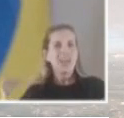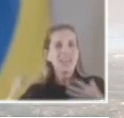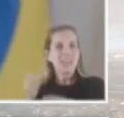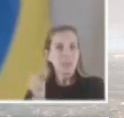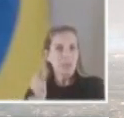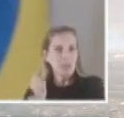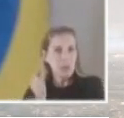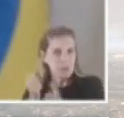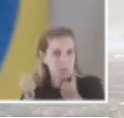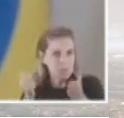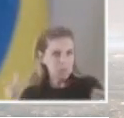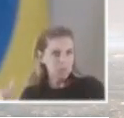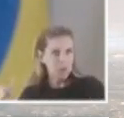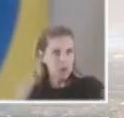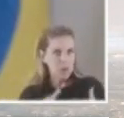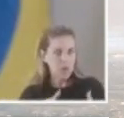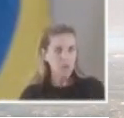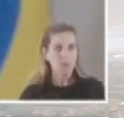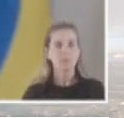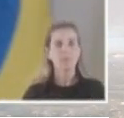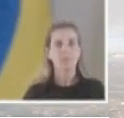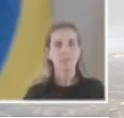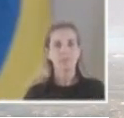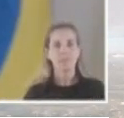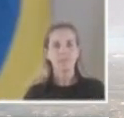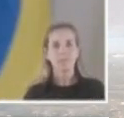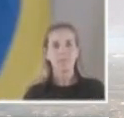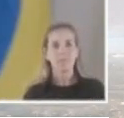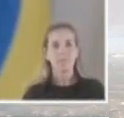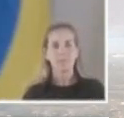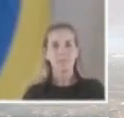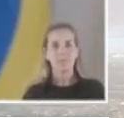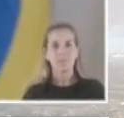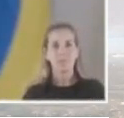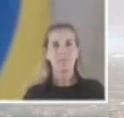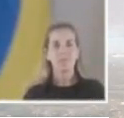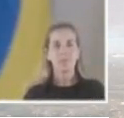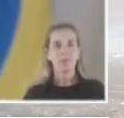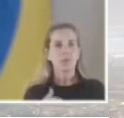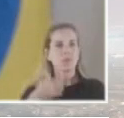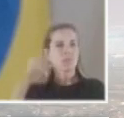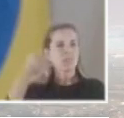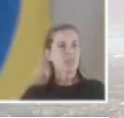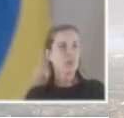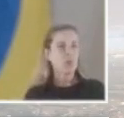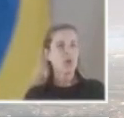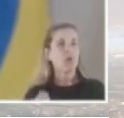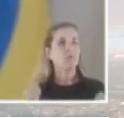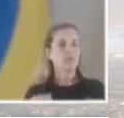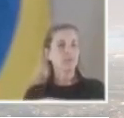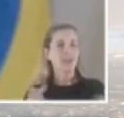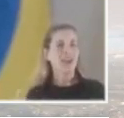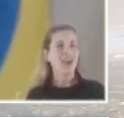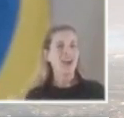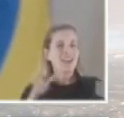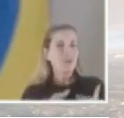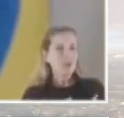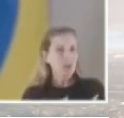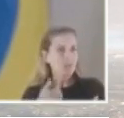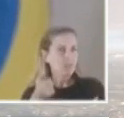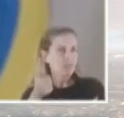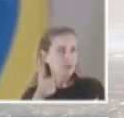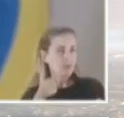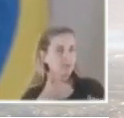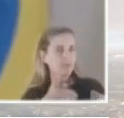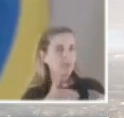manufaturados, da nossa indústria para a Argentina e Estados Unidos. E acho que essa visita ela é histórica no sentido